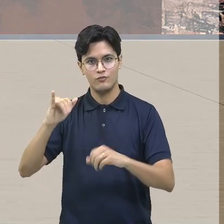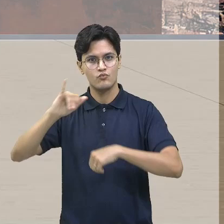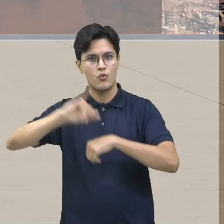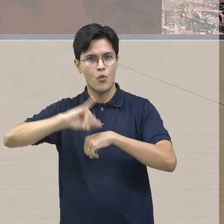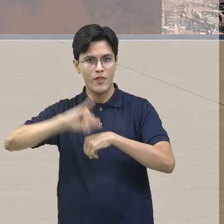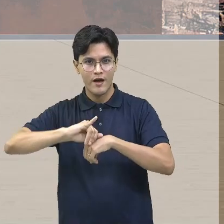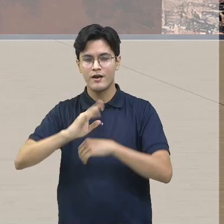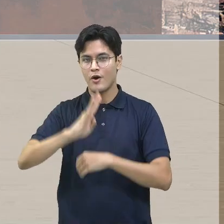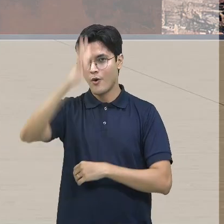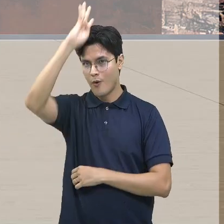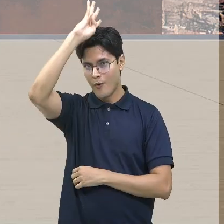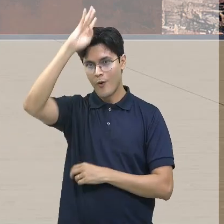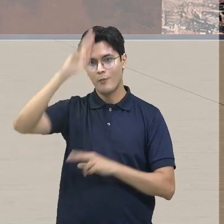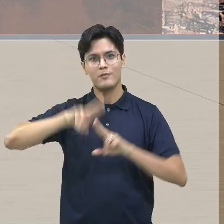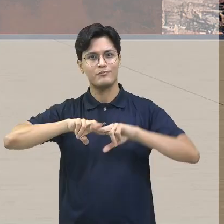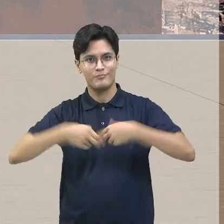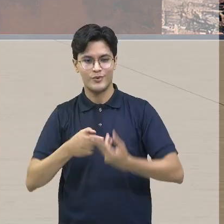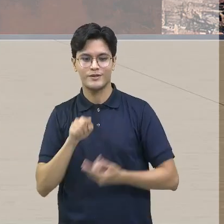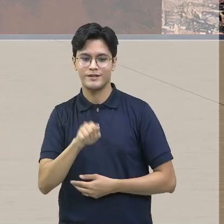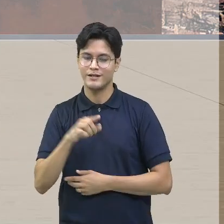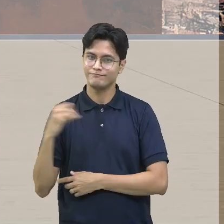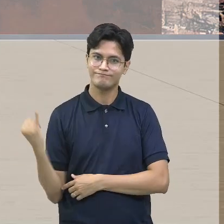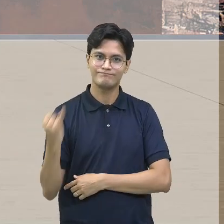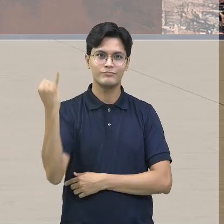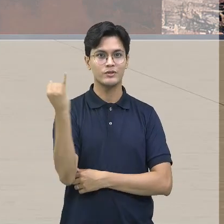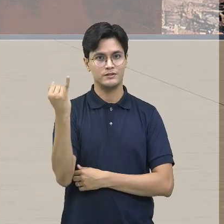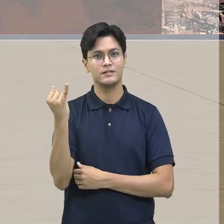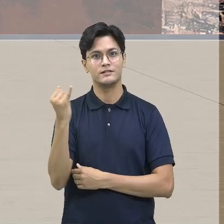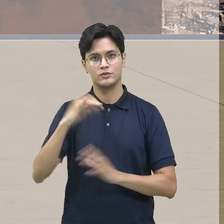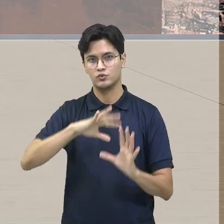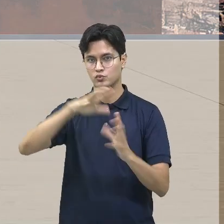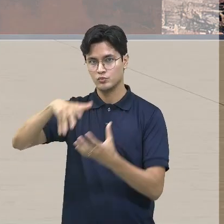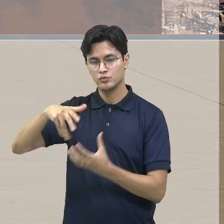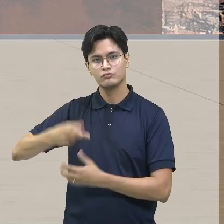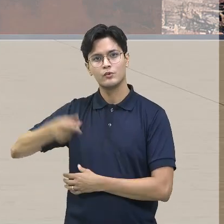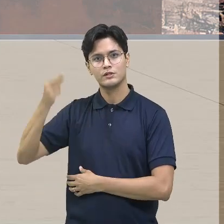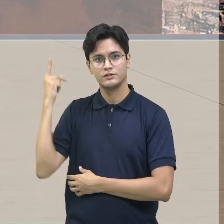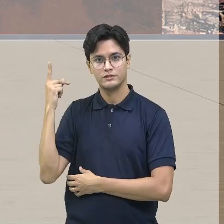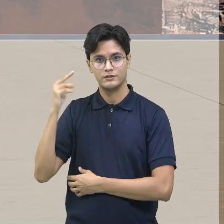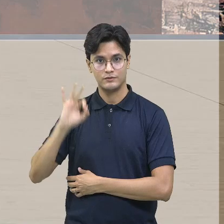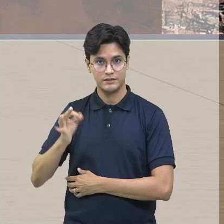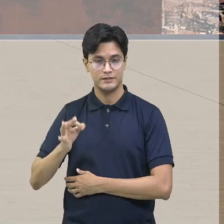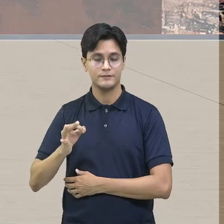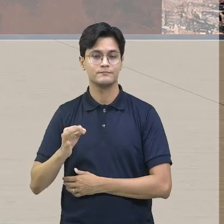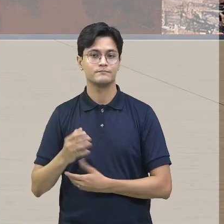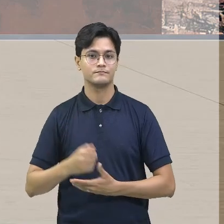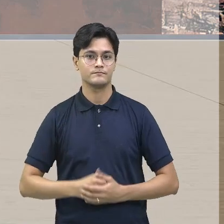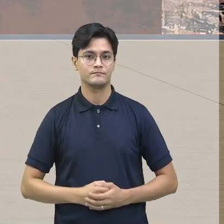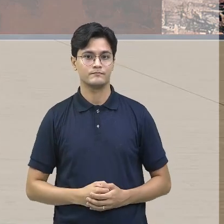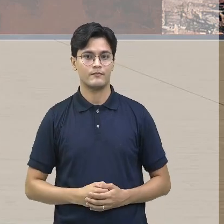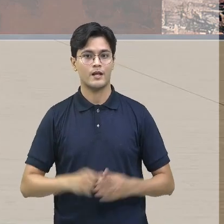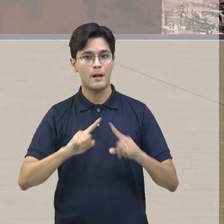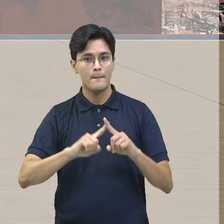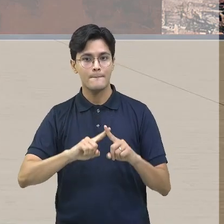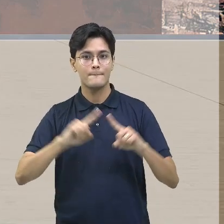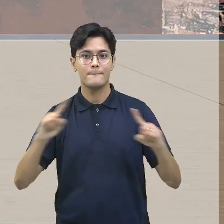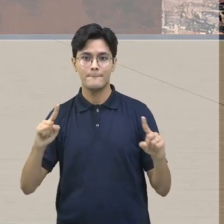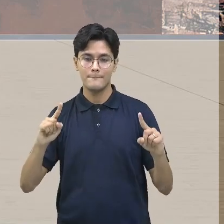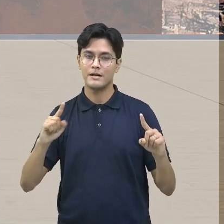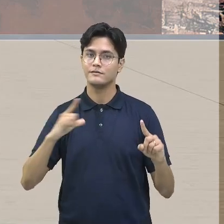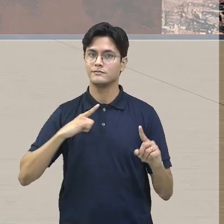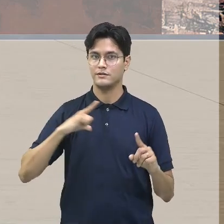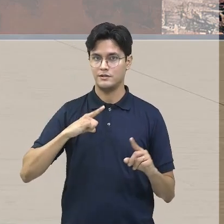importância dentro do mundo antigo desse império. Porém, quando você tem o processo